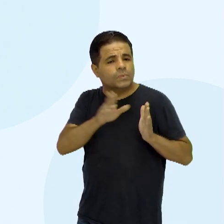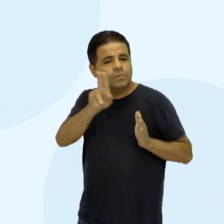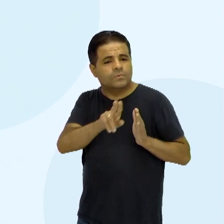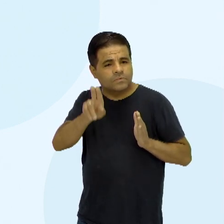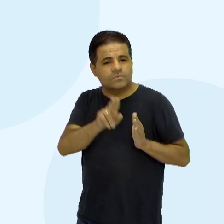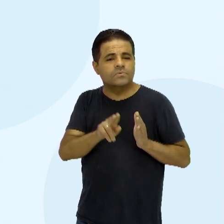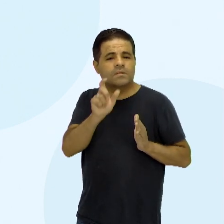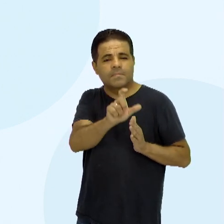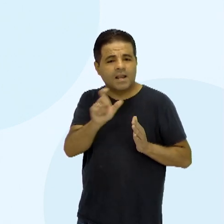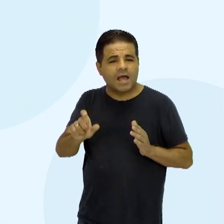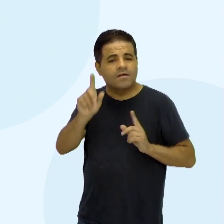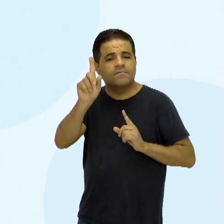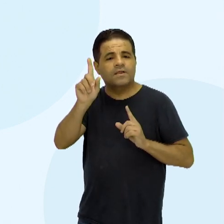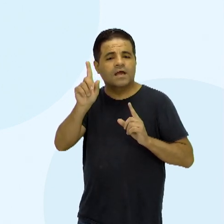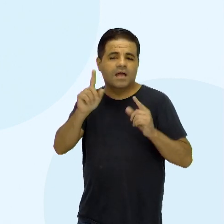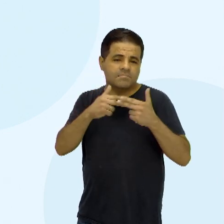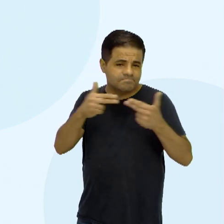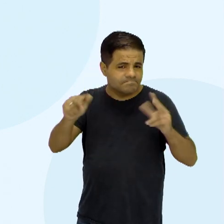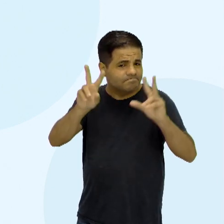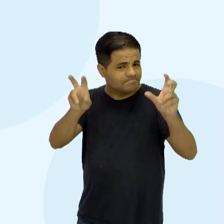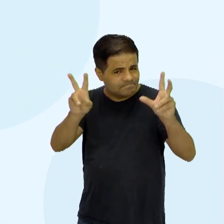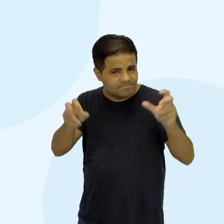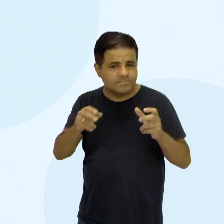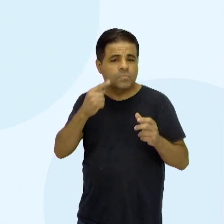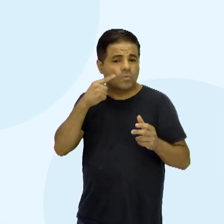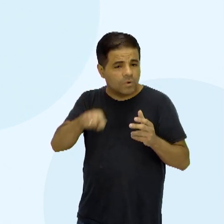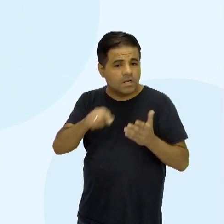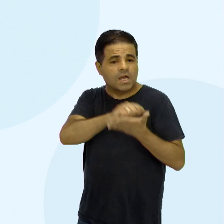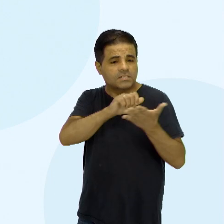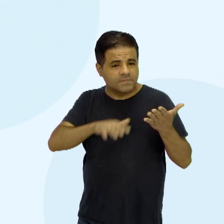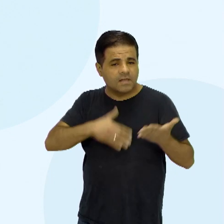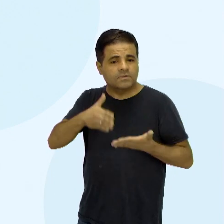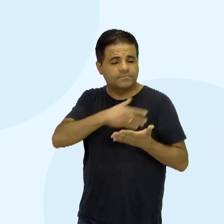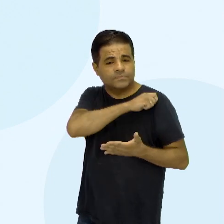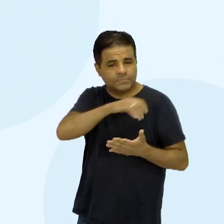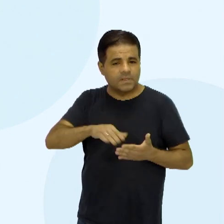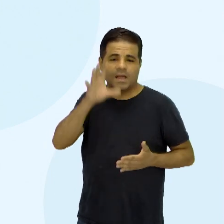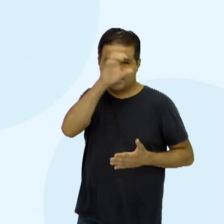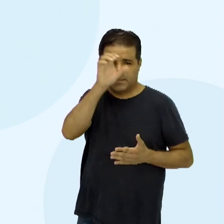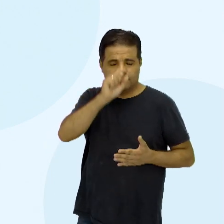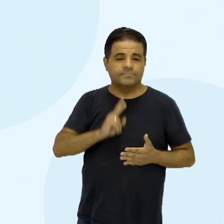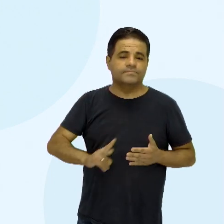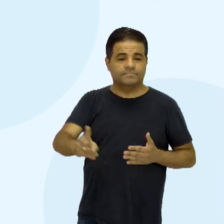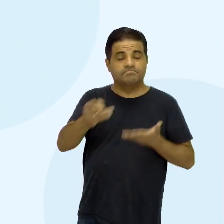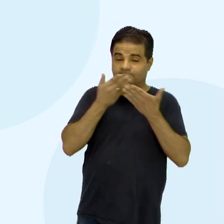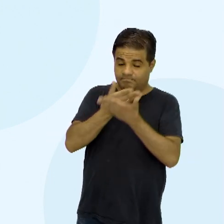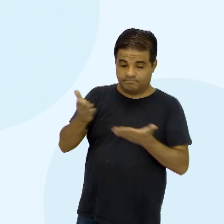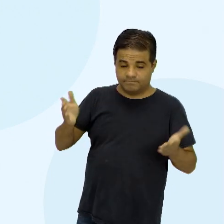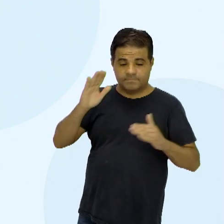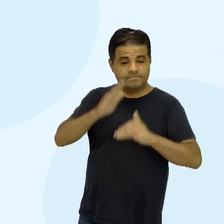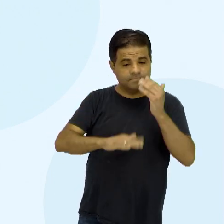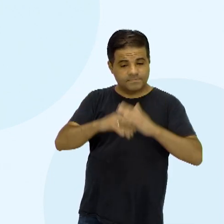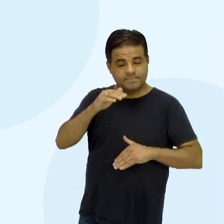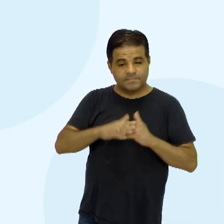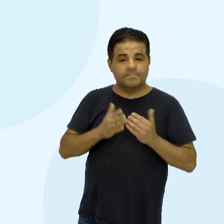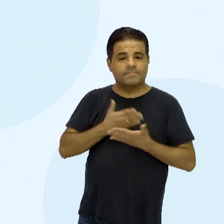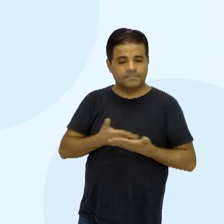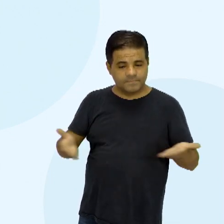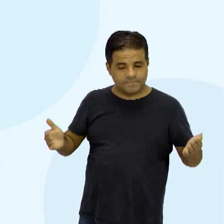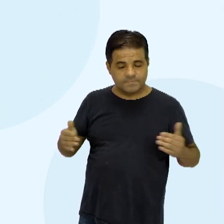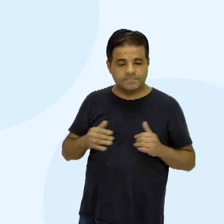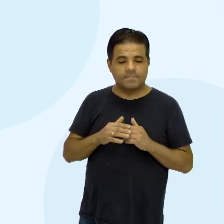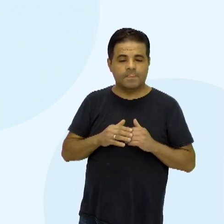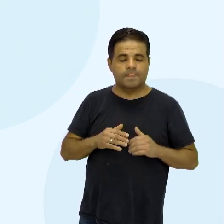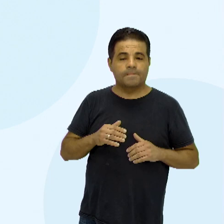mesmas palavras ou expressões a partir das atividades do caderno do aluno Aprender Sempre. A habilidade está aí, é só você printar, copiar ou